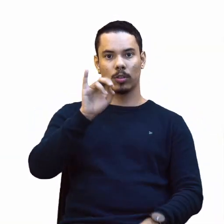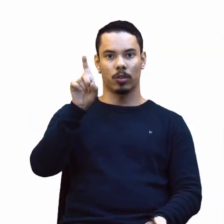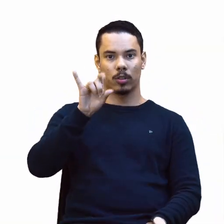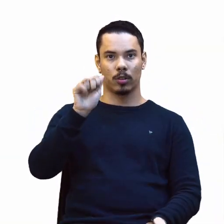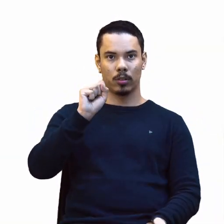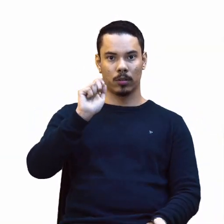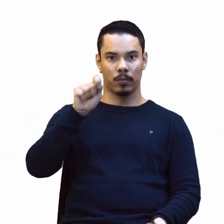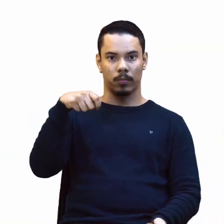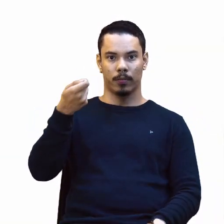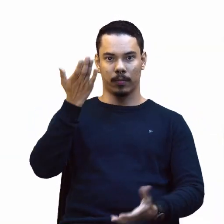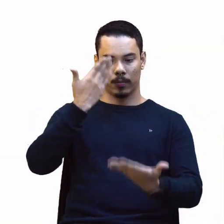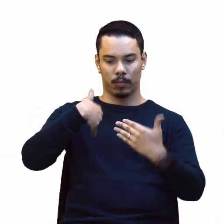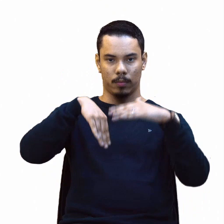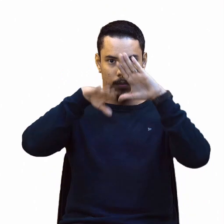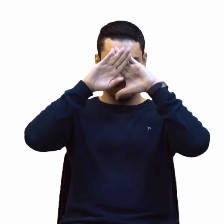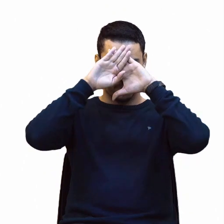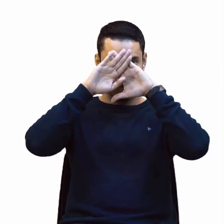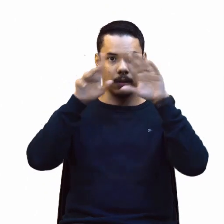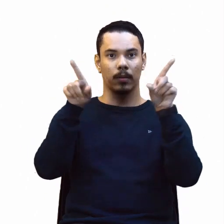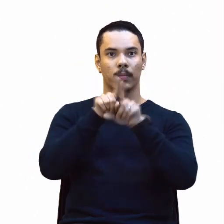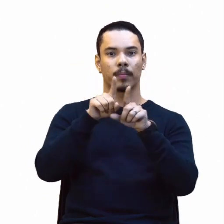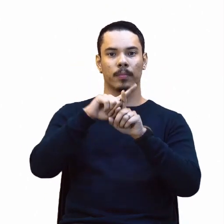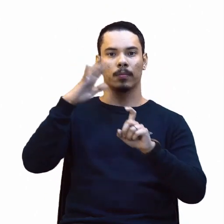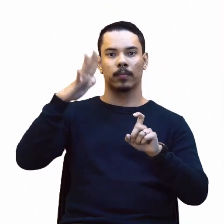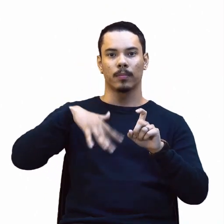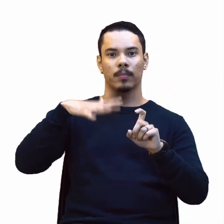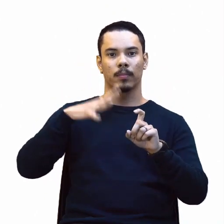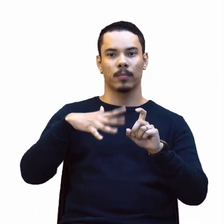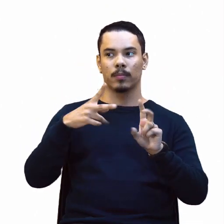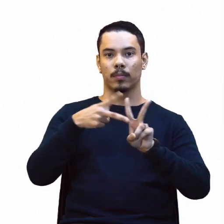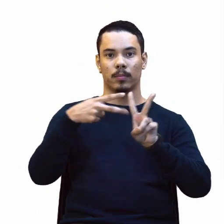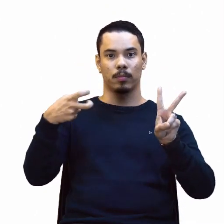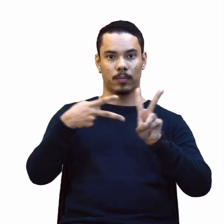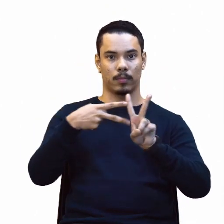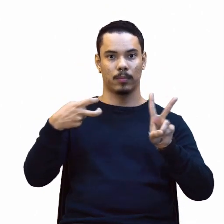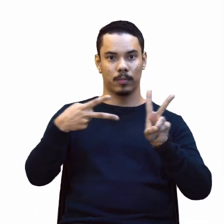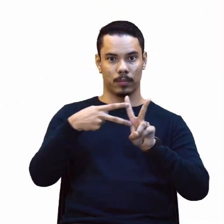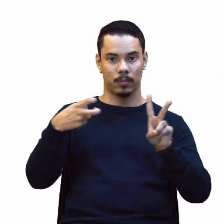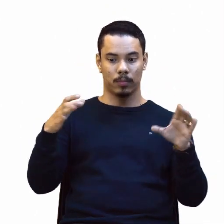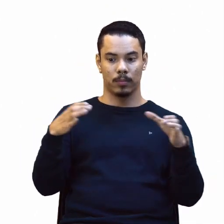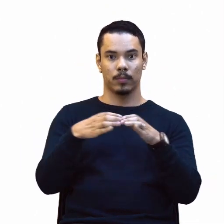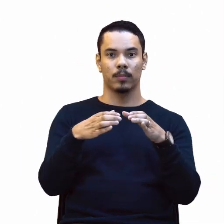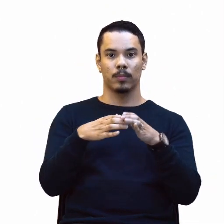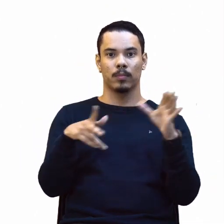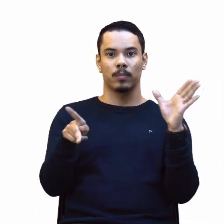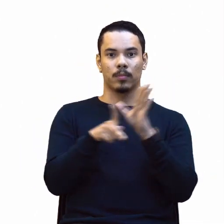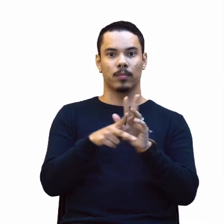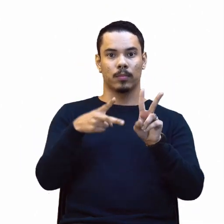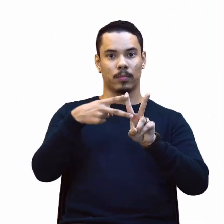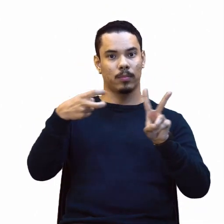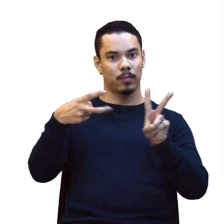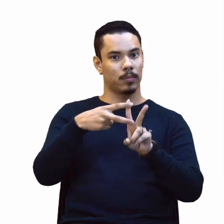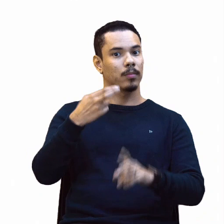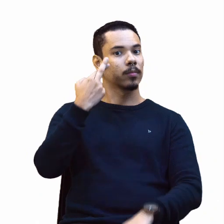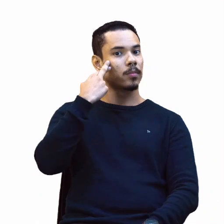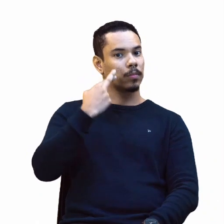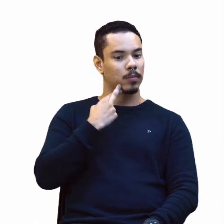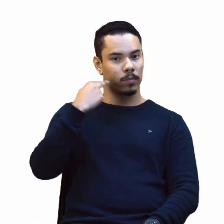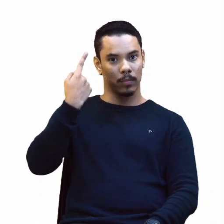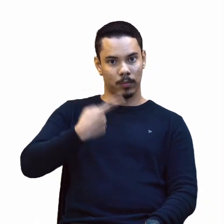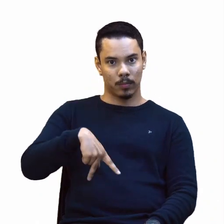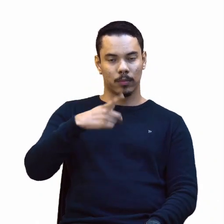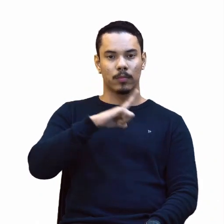Vimos também um pouco da mitologia indígena. As comunidades indígenas brasileiras e rondoniense possuem uma